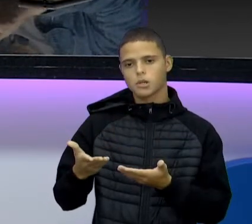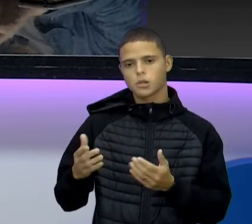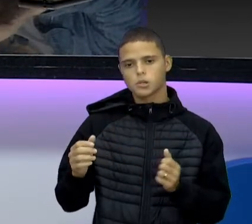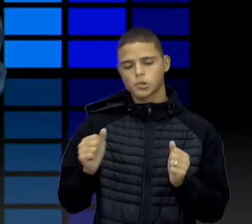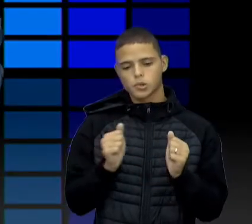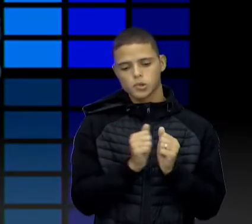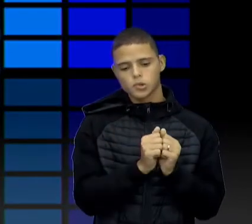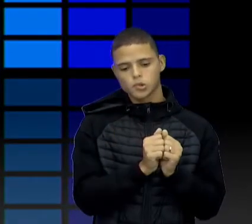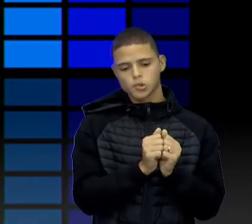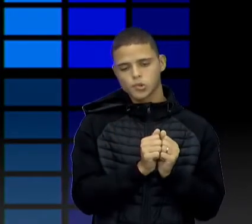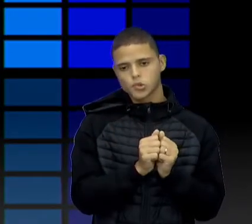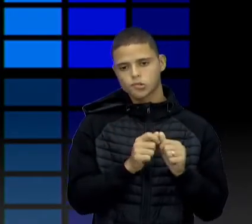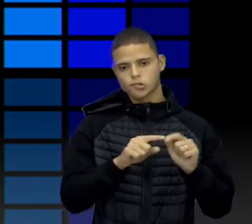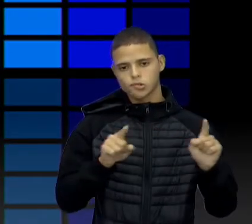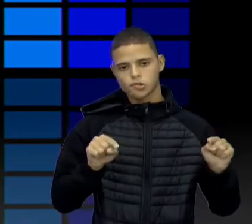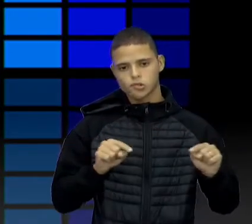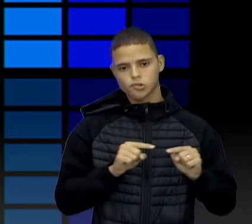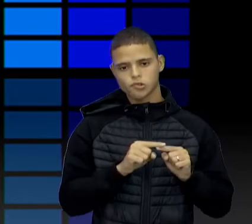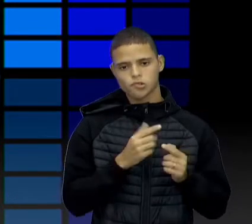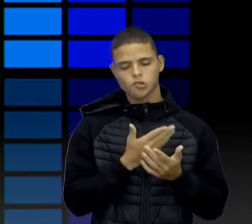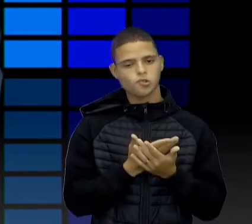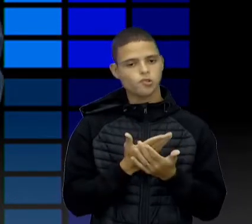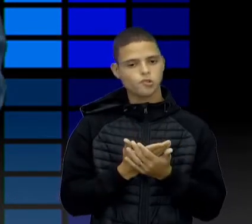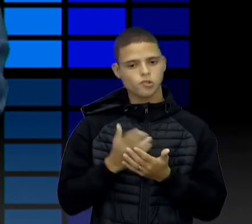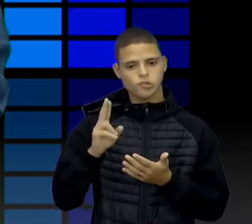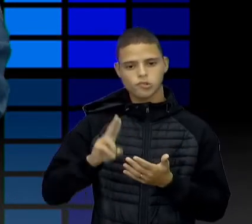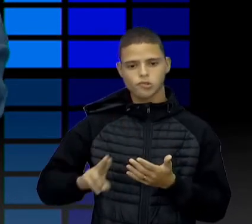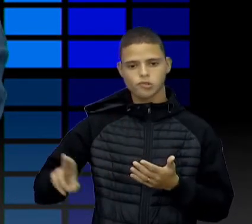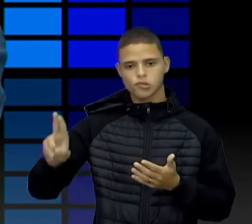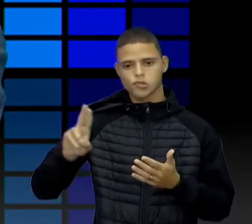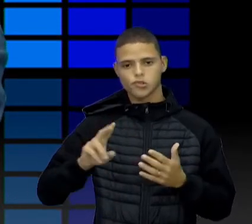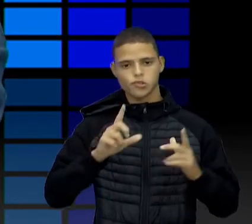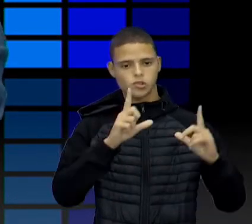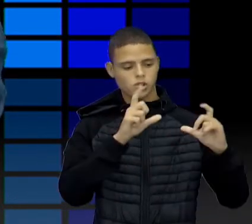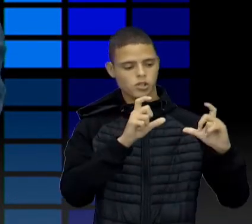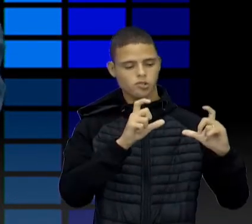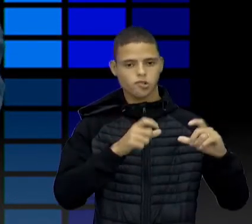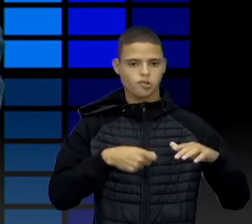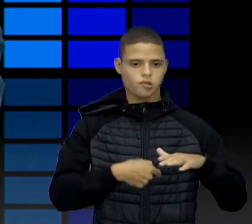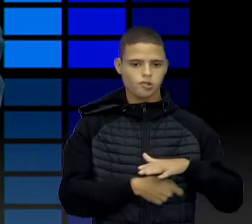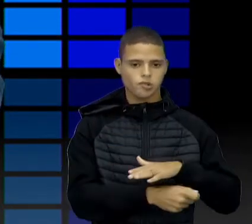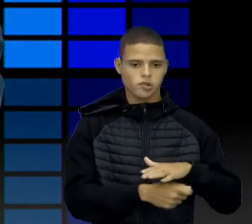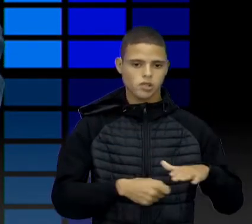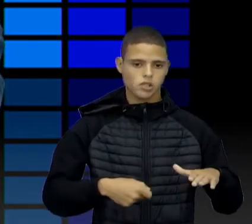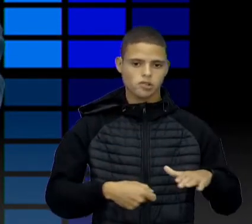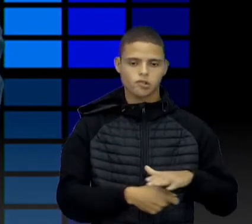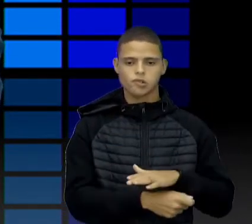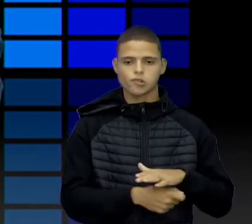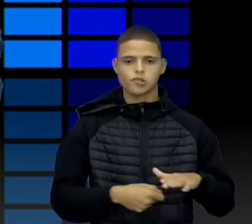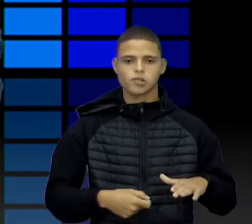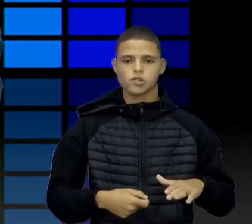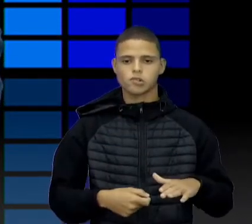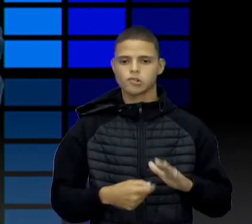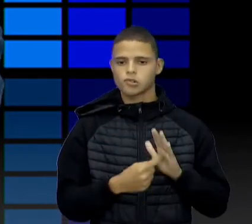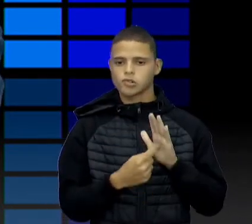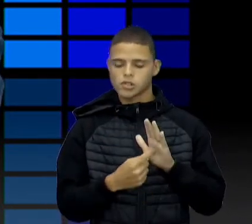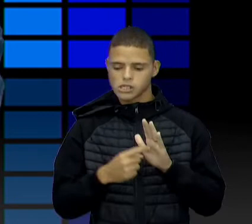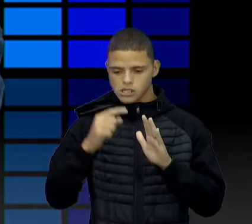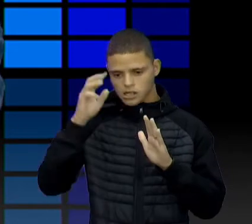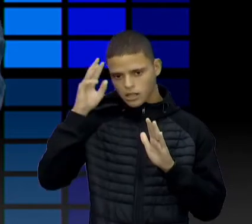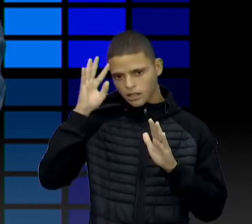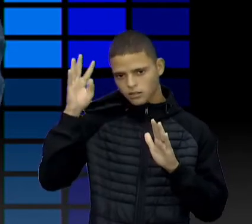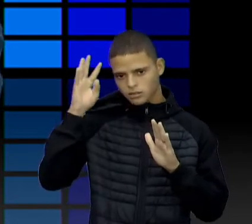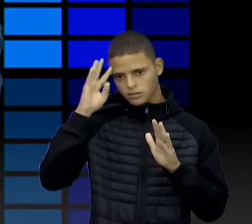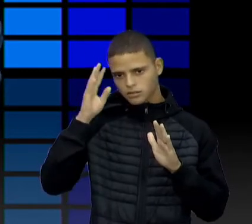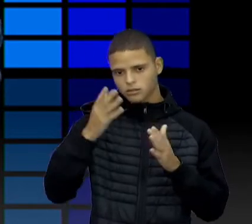de aula e eu utilizei essa foto dessa empresa de investimentos para trazer essa reflexão, inclusive,